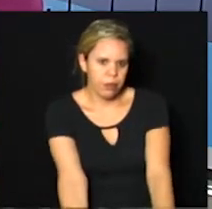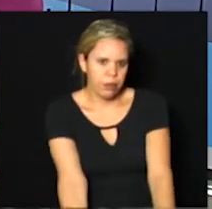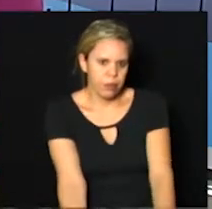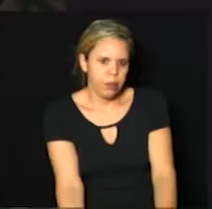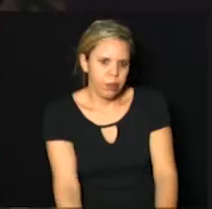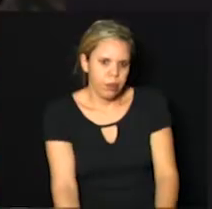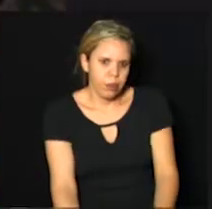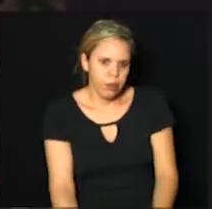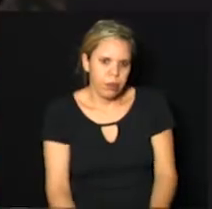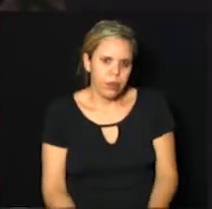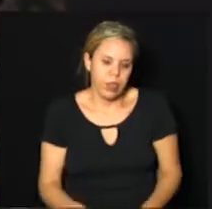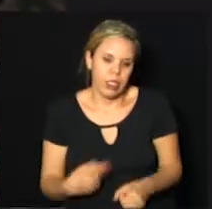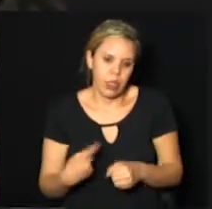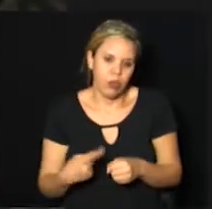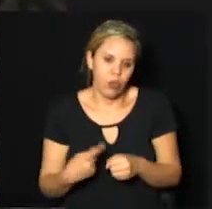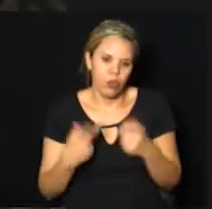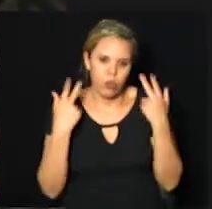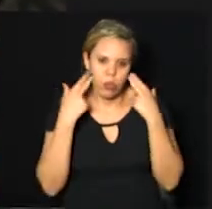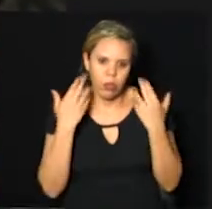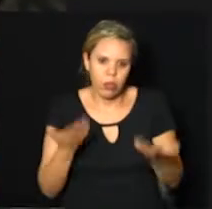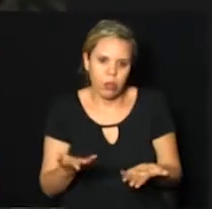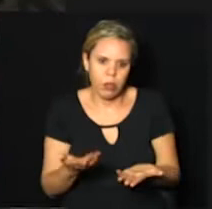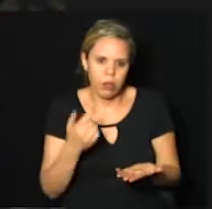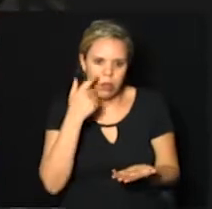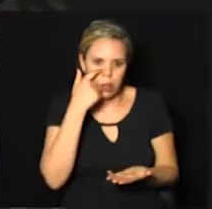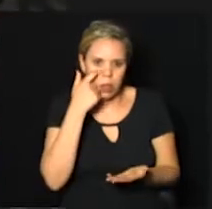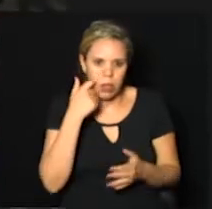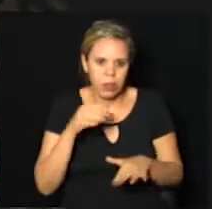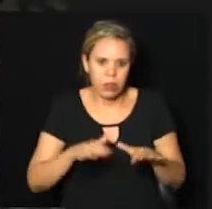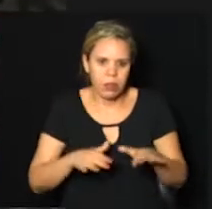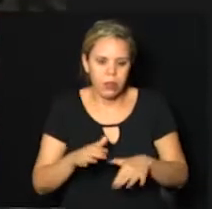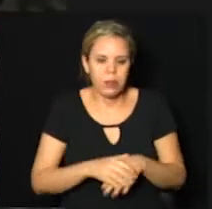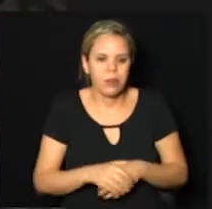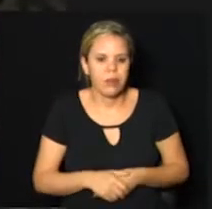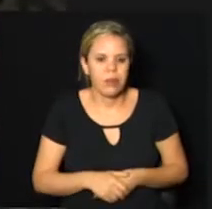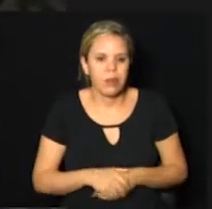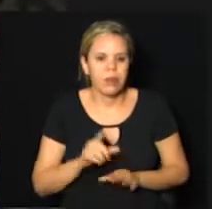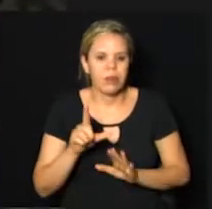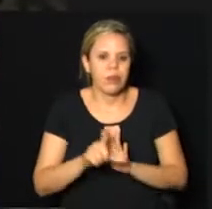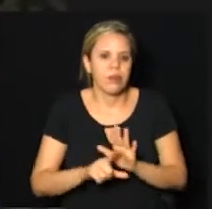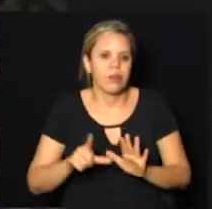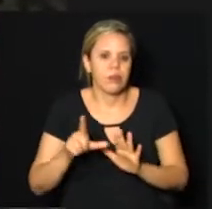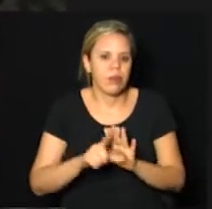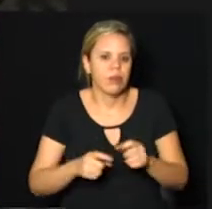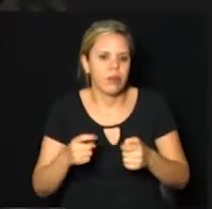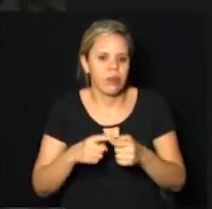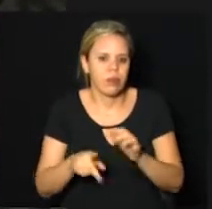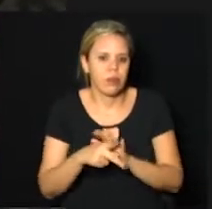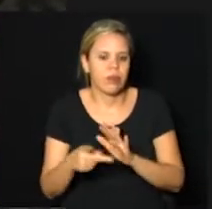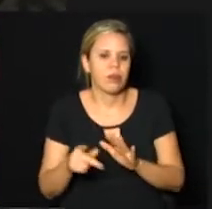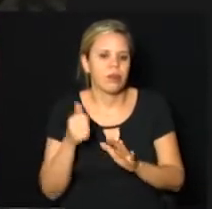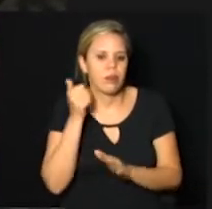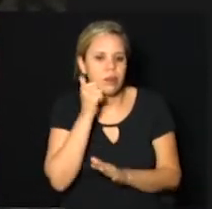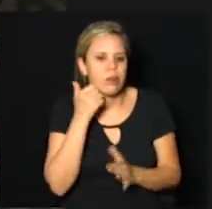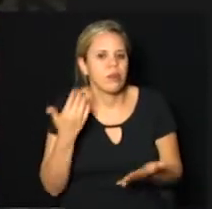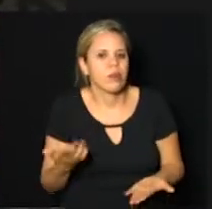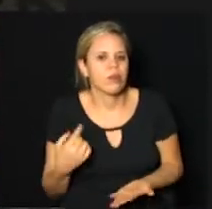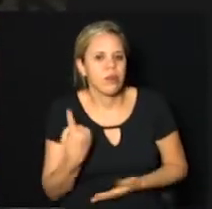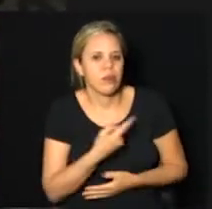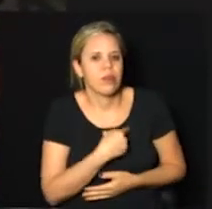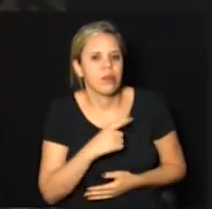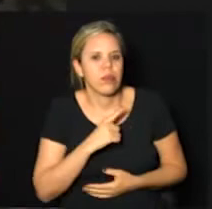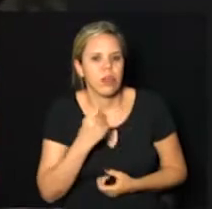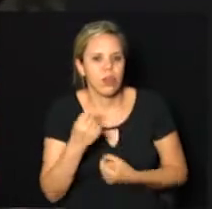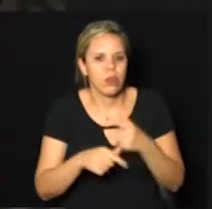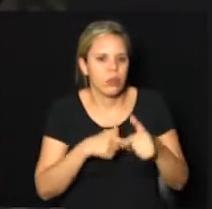Isso dos produtos naturais, sabe, é uma dualidade. Uhum. Porque na literatura científica, a gente tem